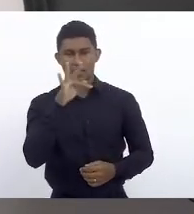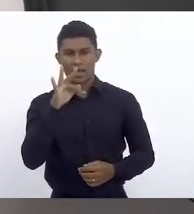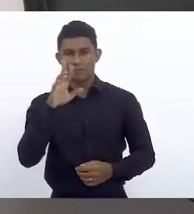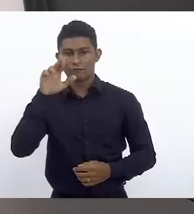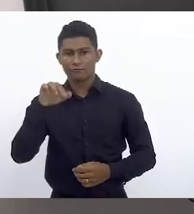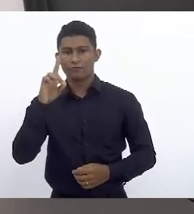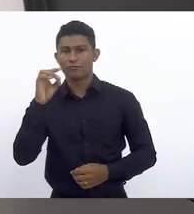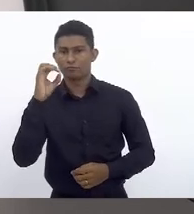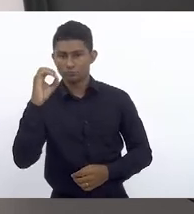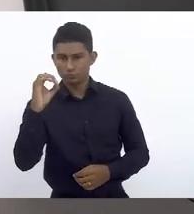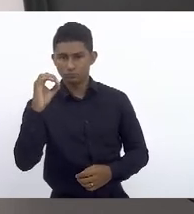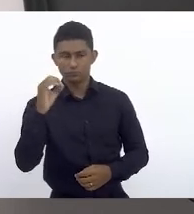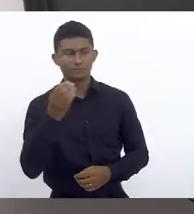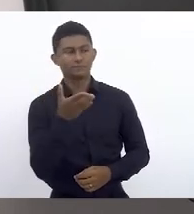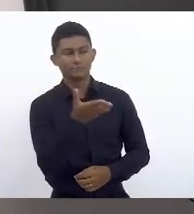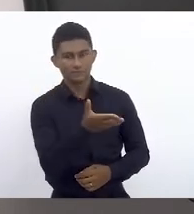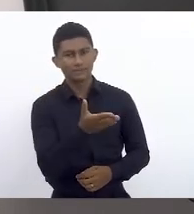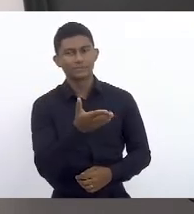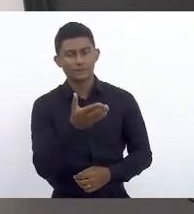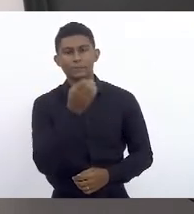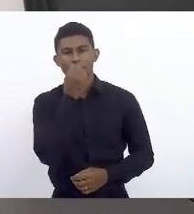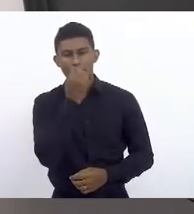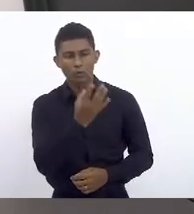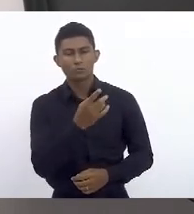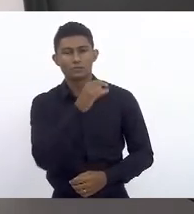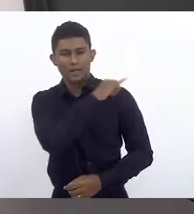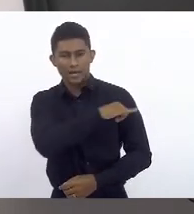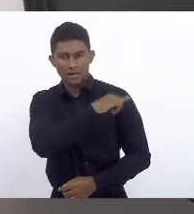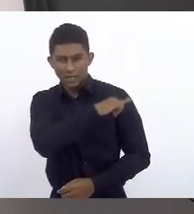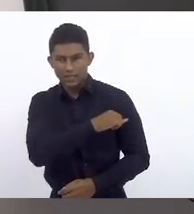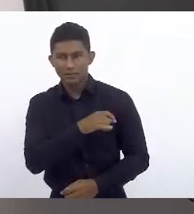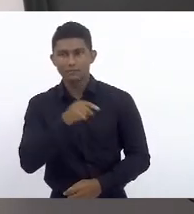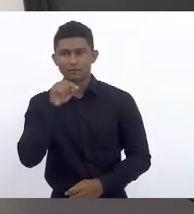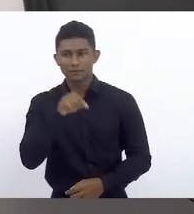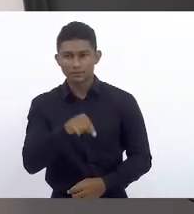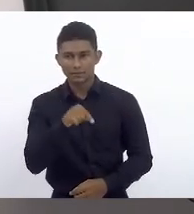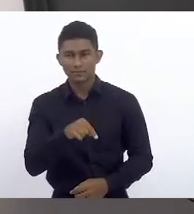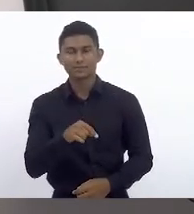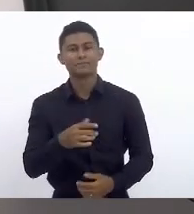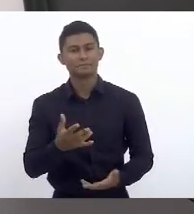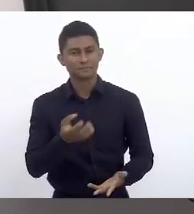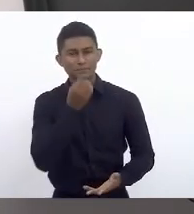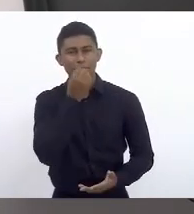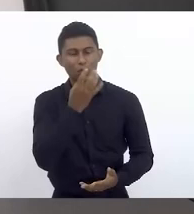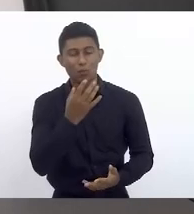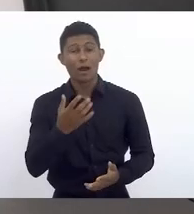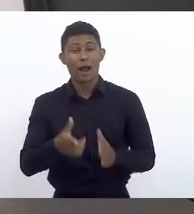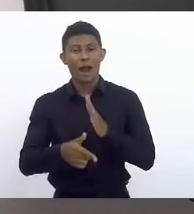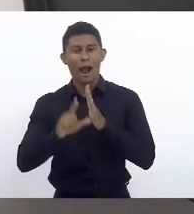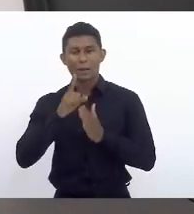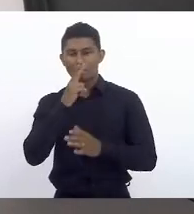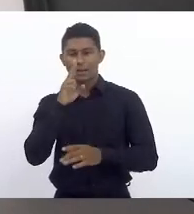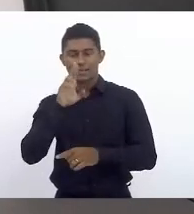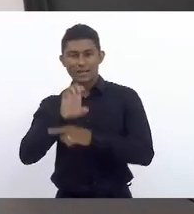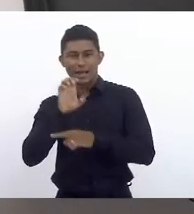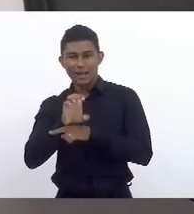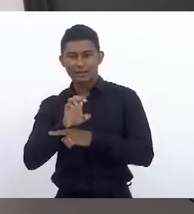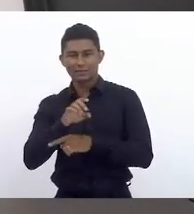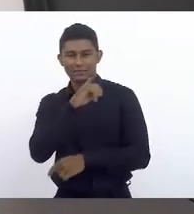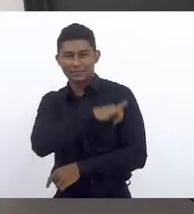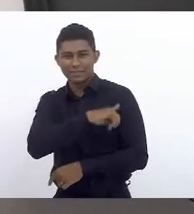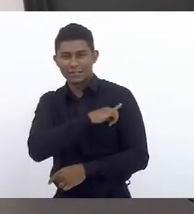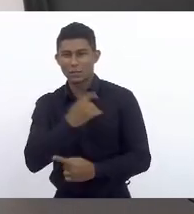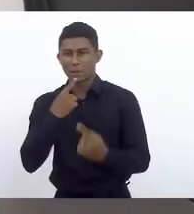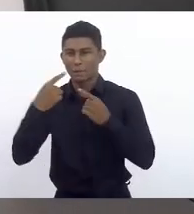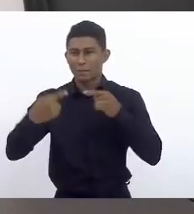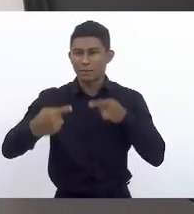fundo, pensa o Estado do Rio de Janeiro, como há muito não se discutia o Estado. E aí não é só participar aqui da audiência,